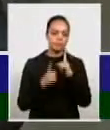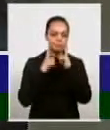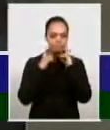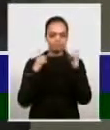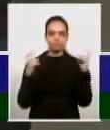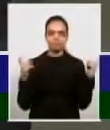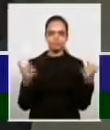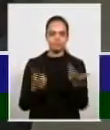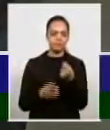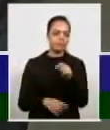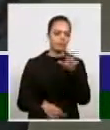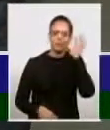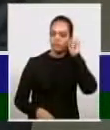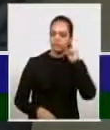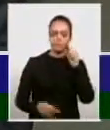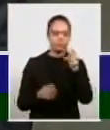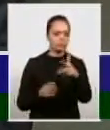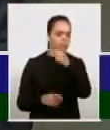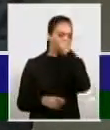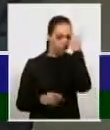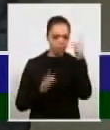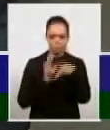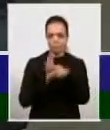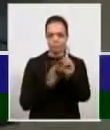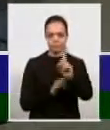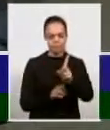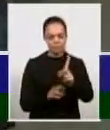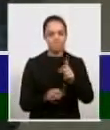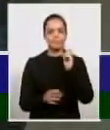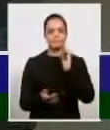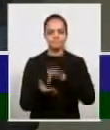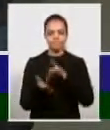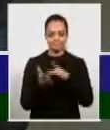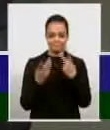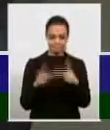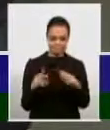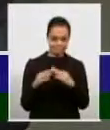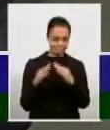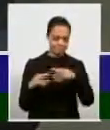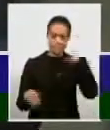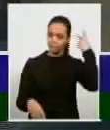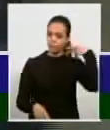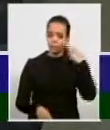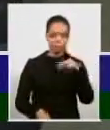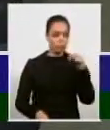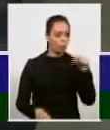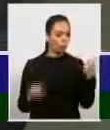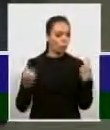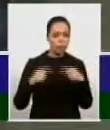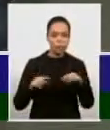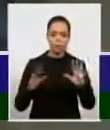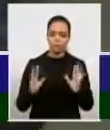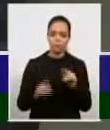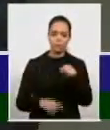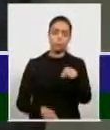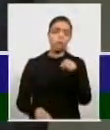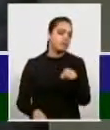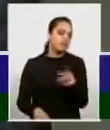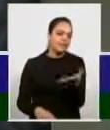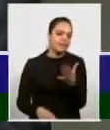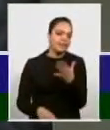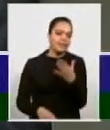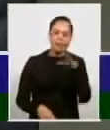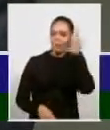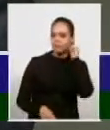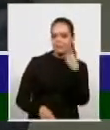ele não está sendo ouvido só pela pessoa. Realmente, essa casa, o vereador nunca é contra você curtir a